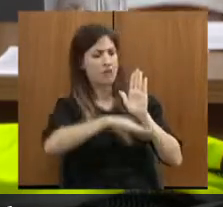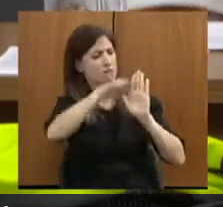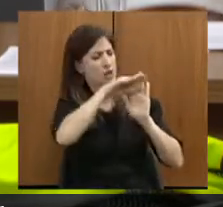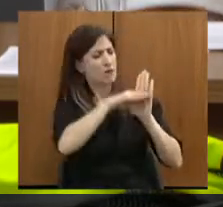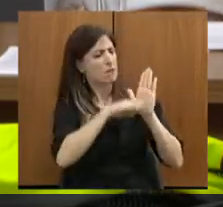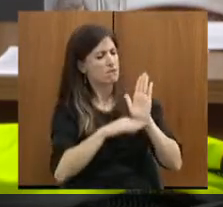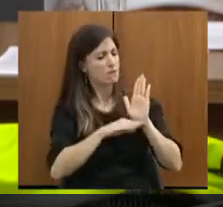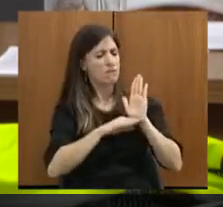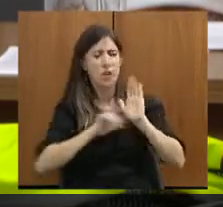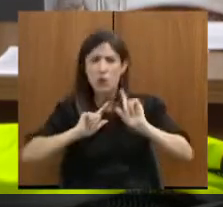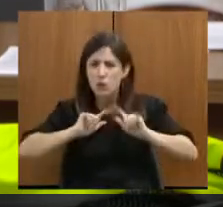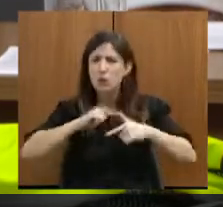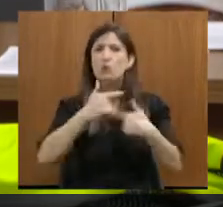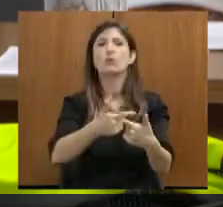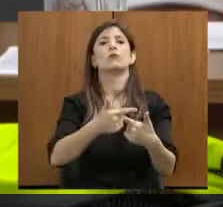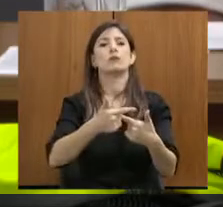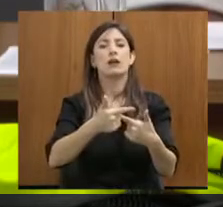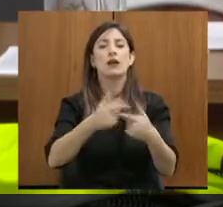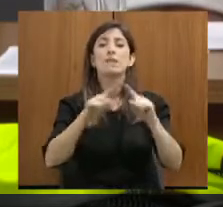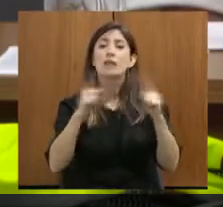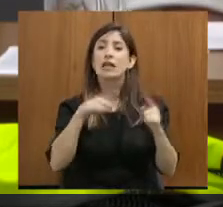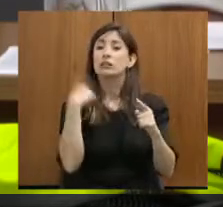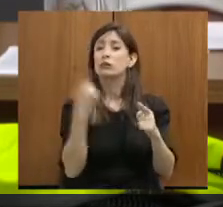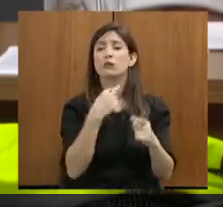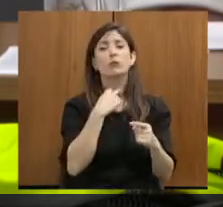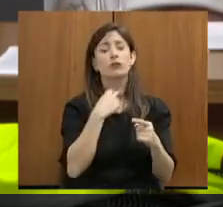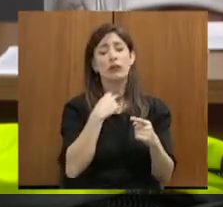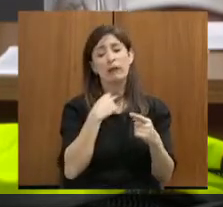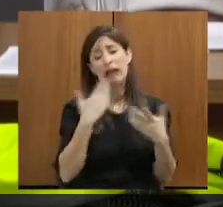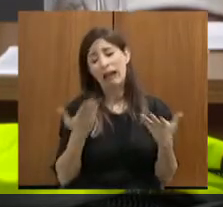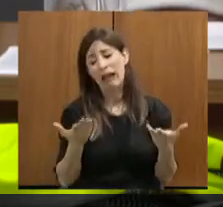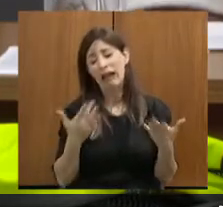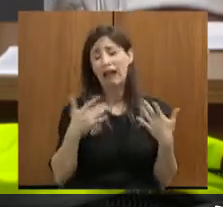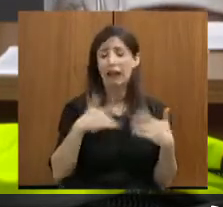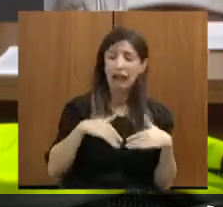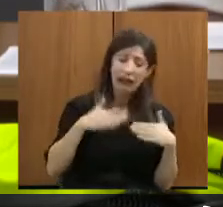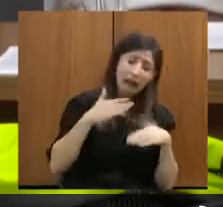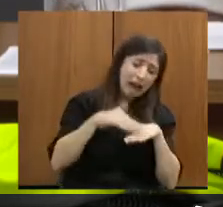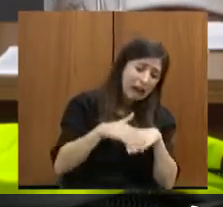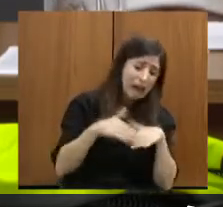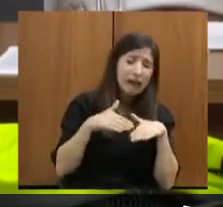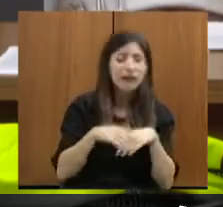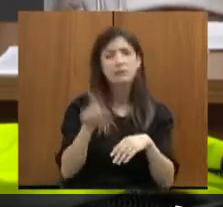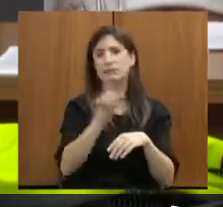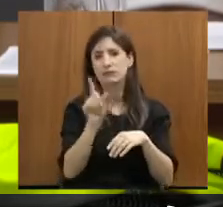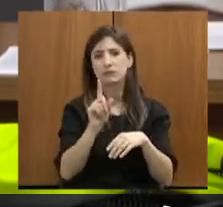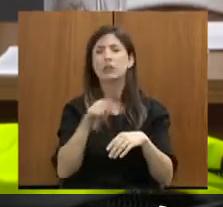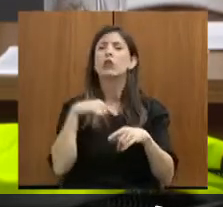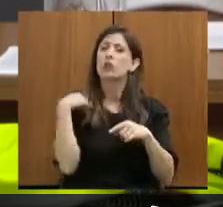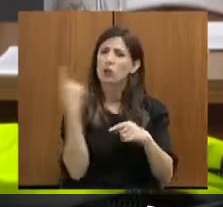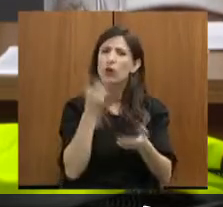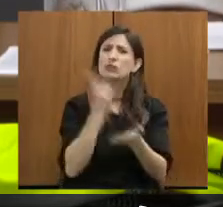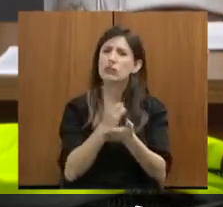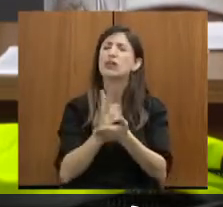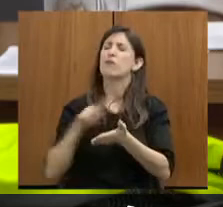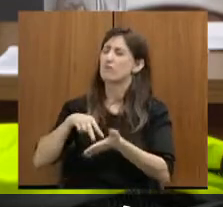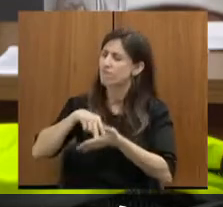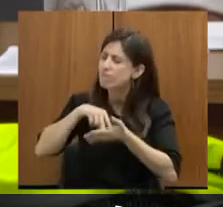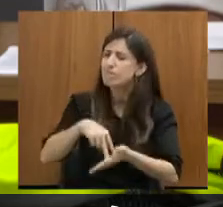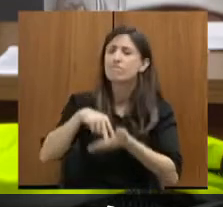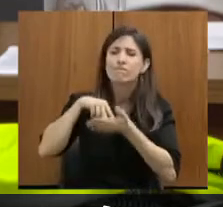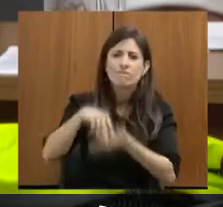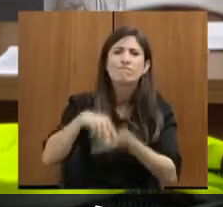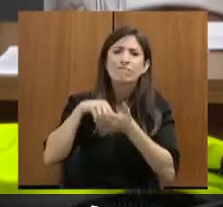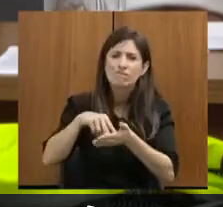mas a gente também não vai se vitimizar porque desde os primórdios nós somos resistência EA gente sempre